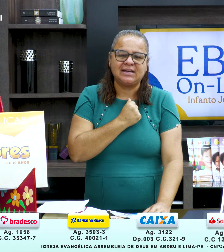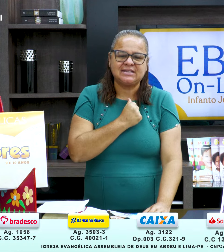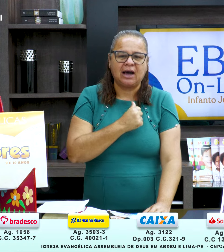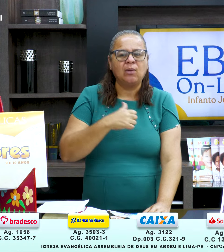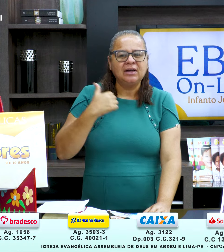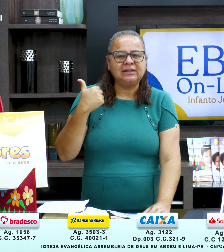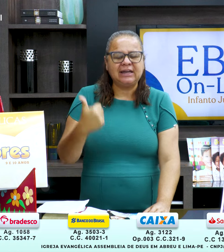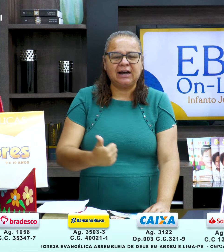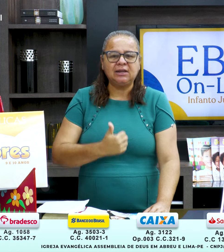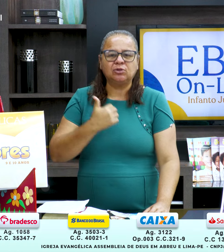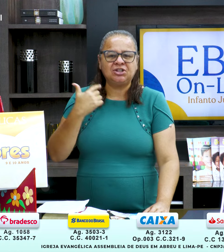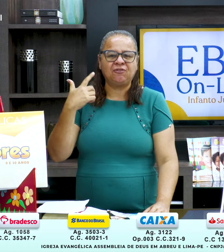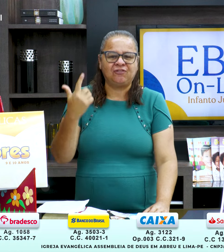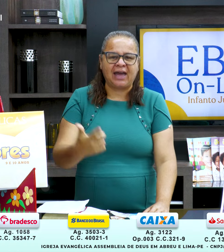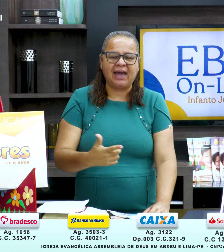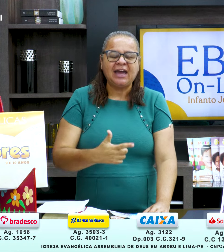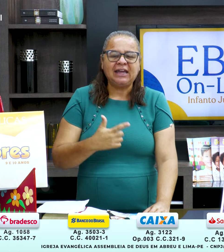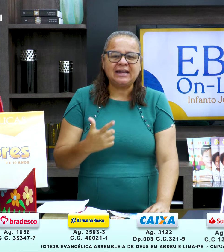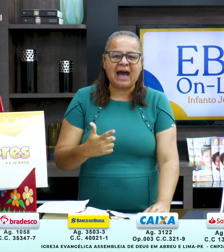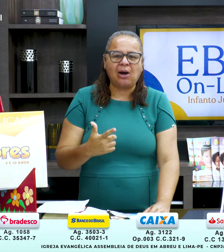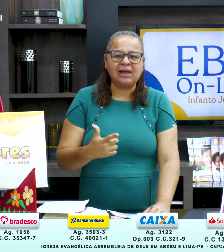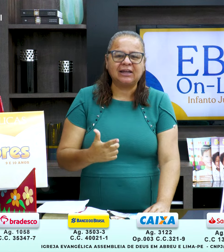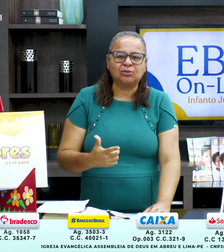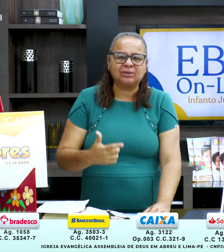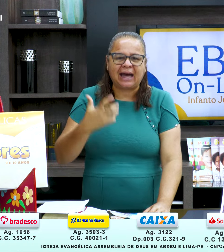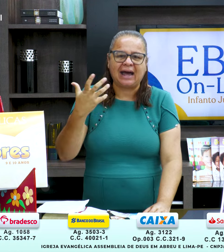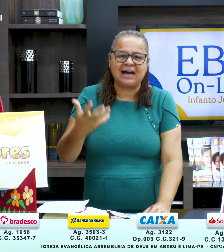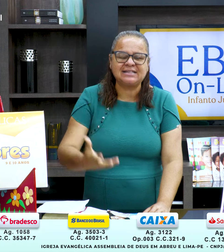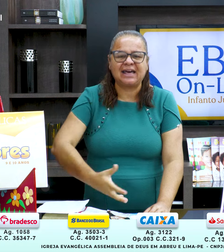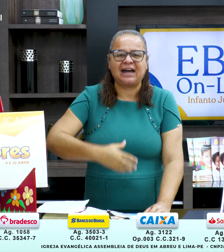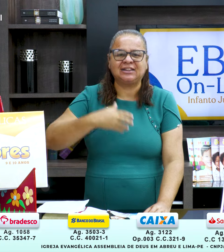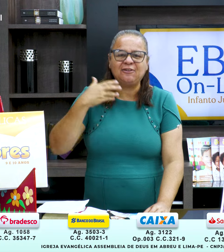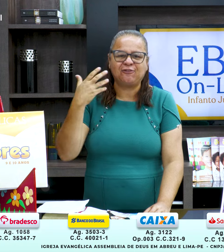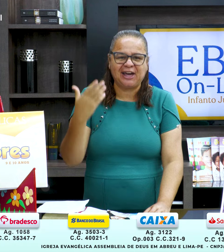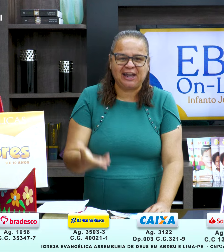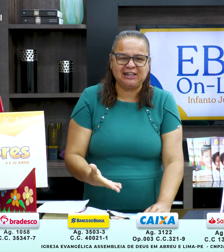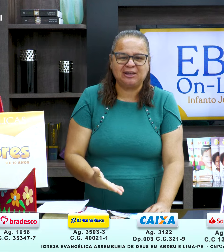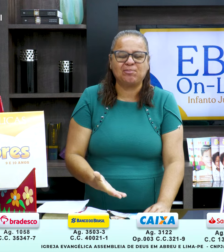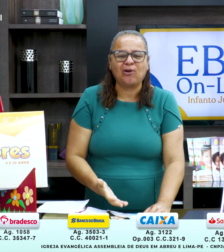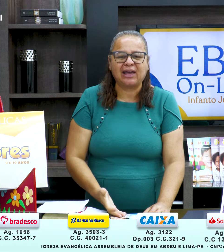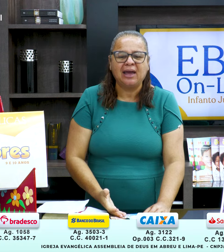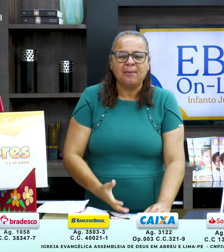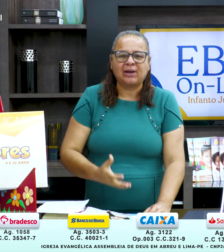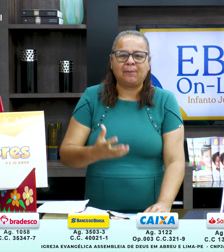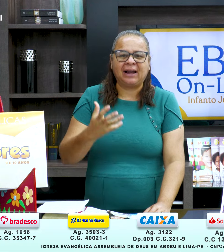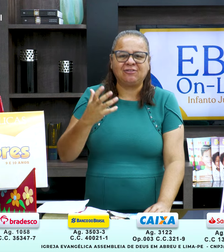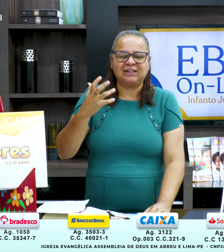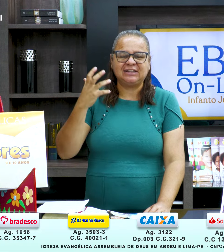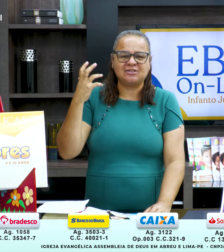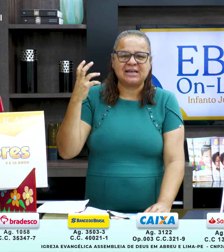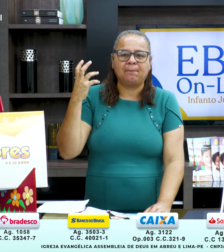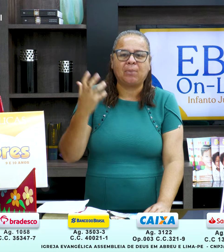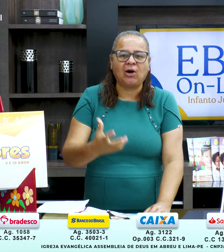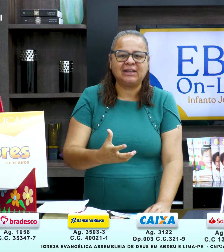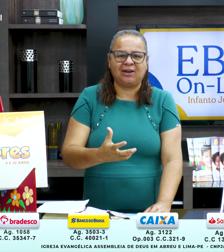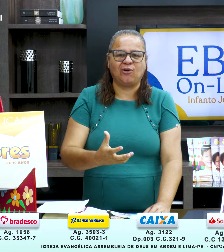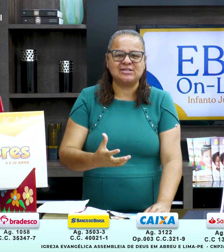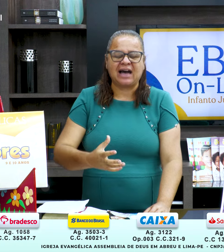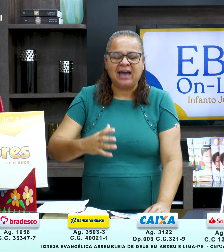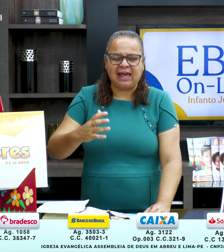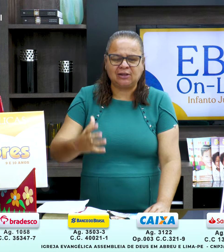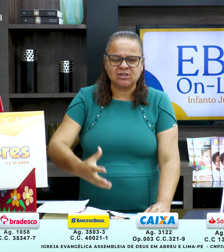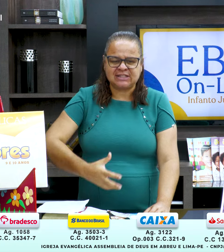o teu coração de ânimo de fé e na aula que tu dará Será diferente por quê Porque a palavra de Deus é